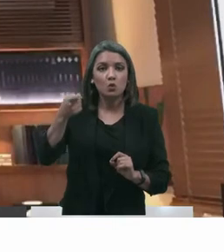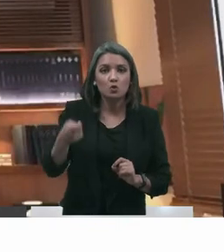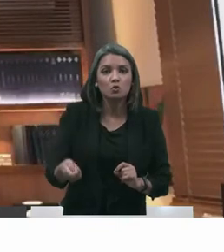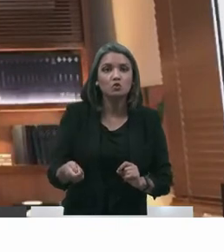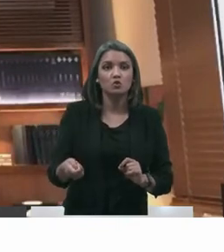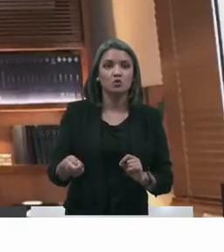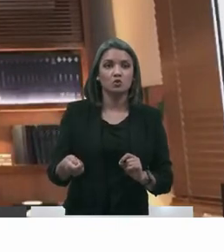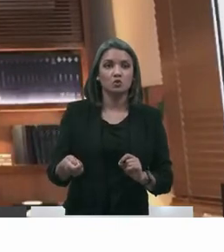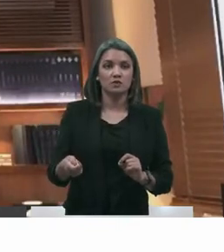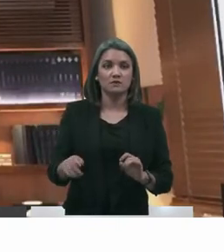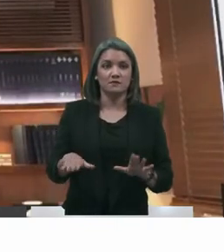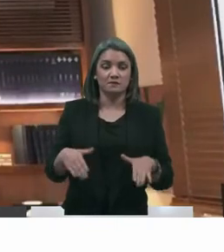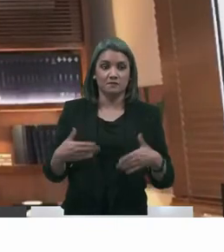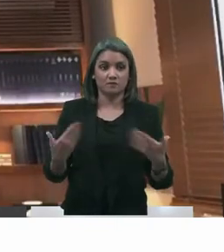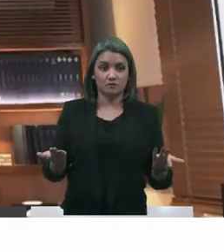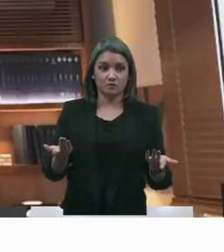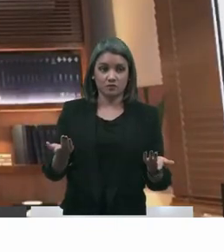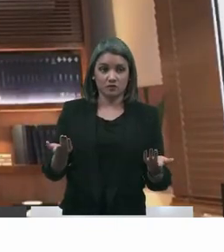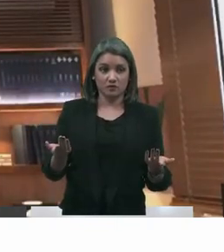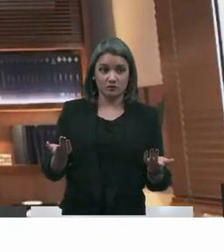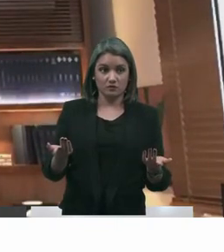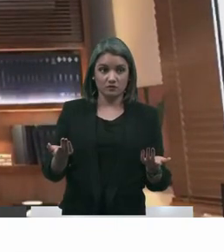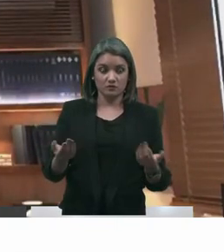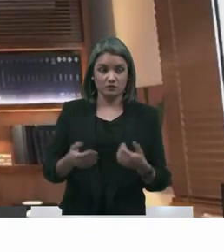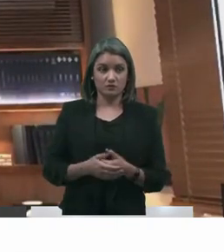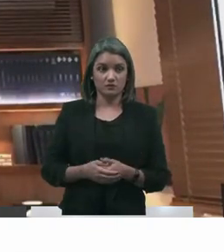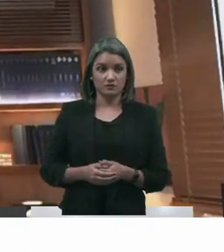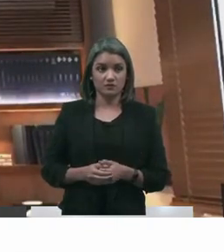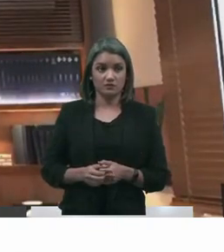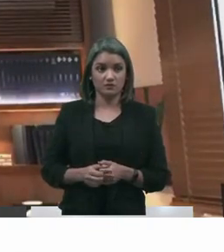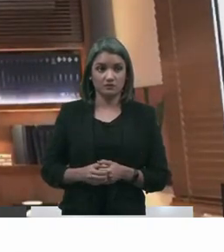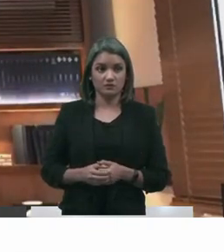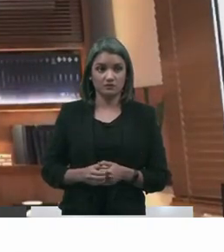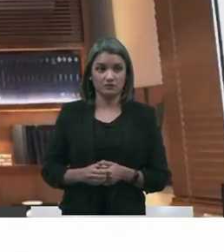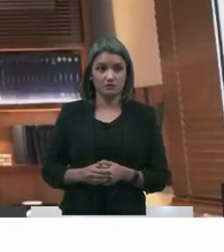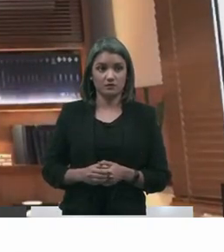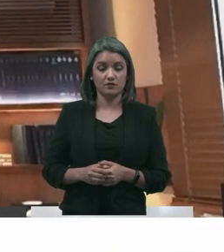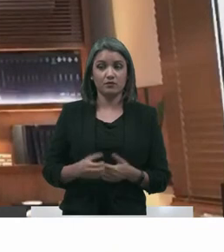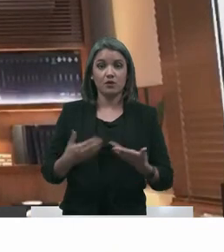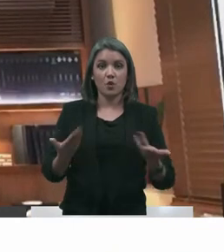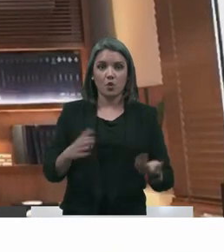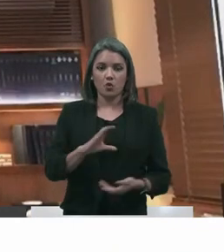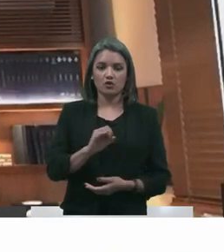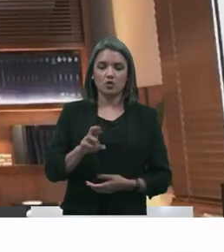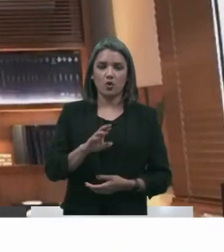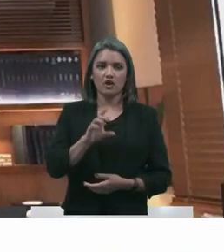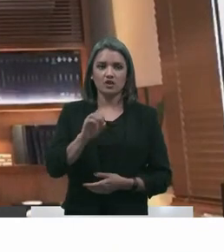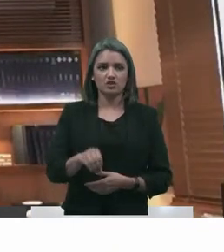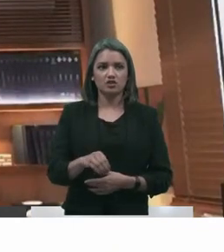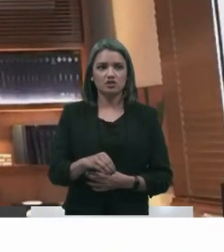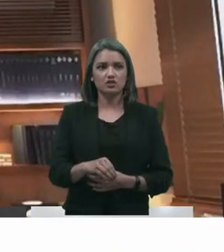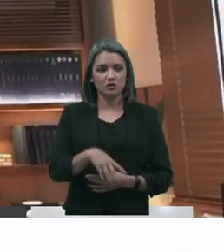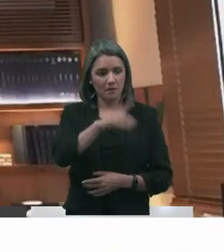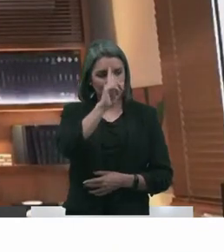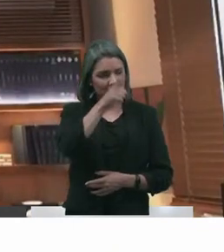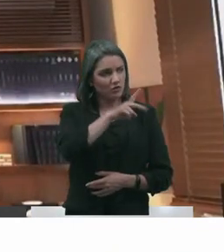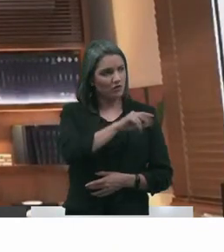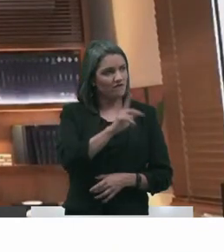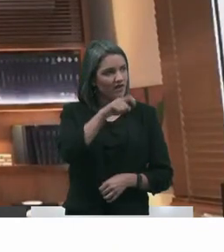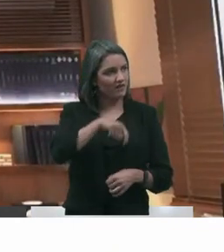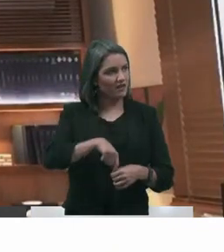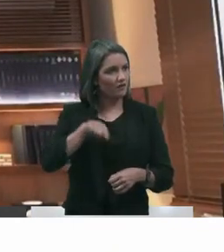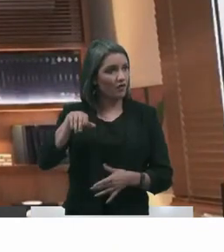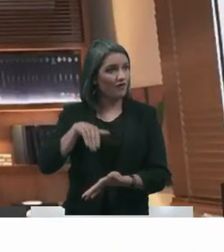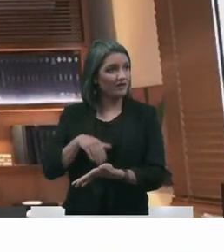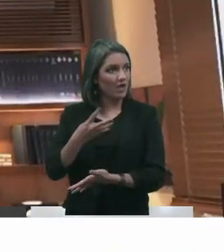defendo, quando ele foi intimado pela corregedoria a devolver a estatueta no prazo de